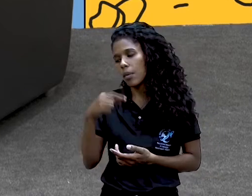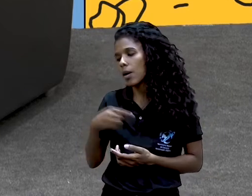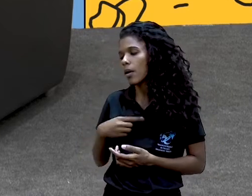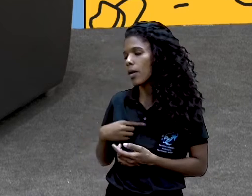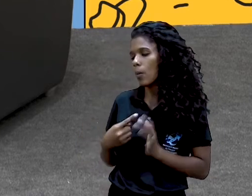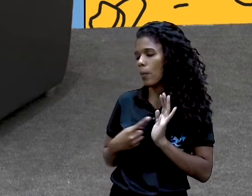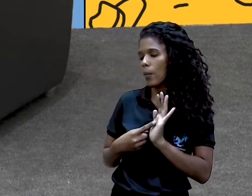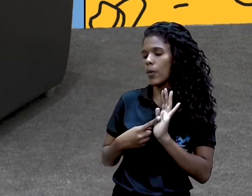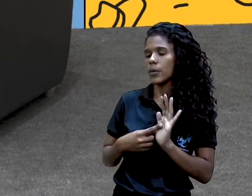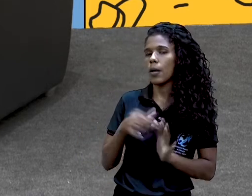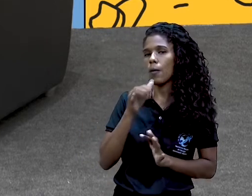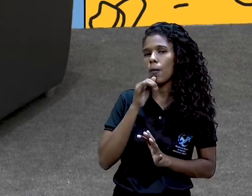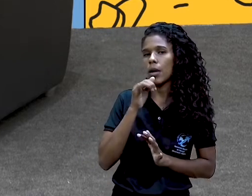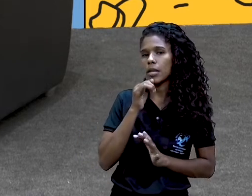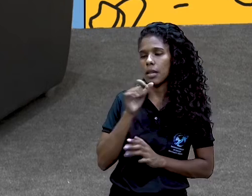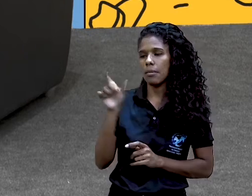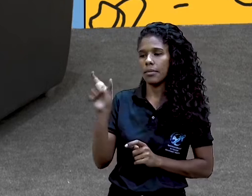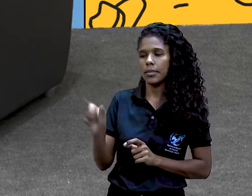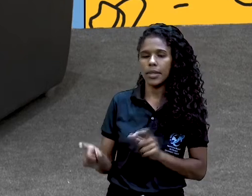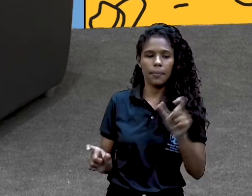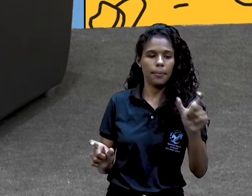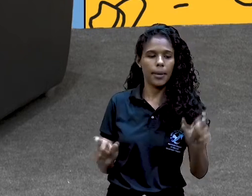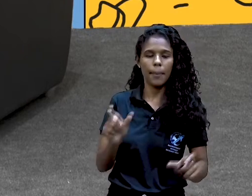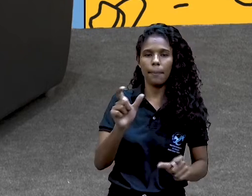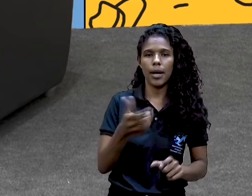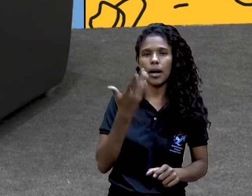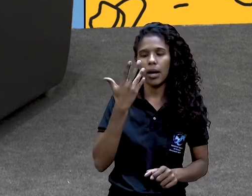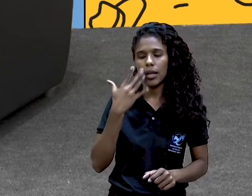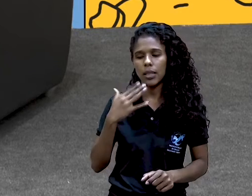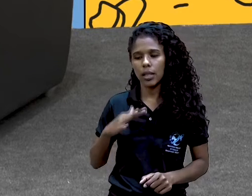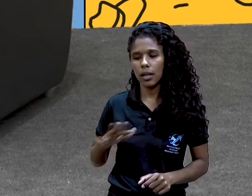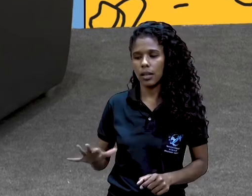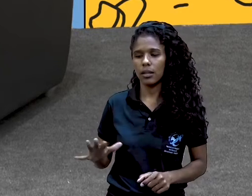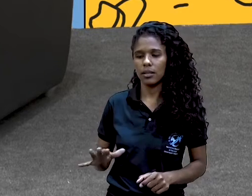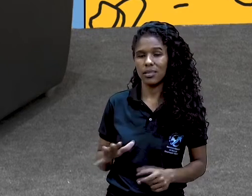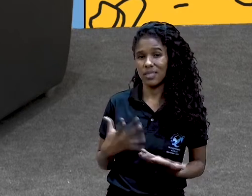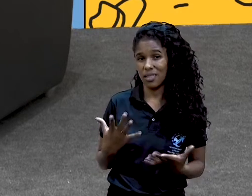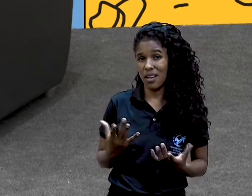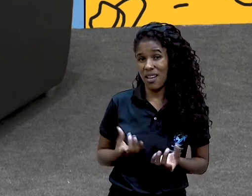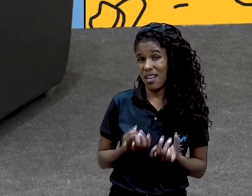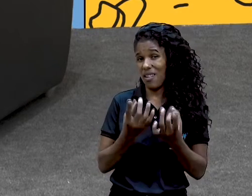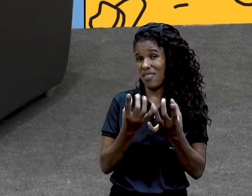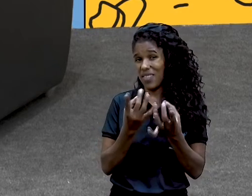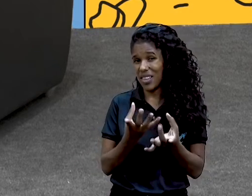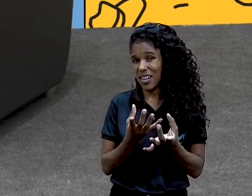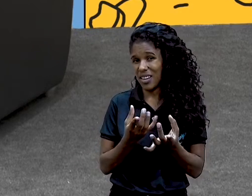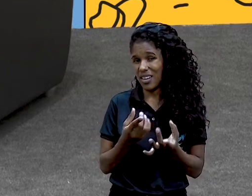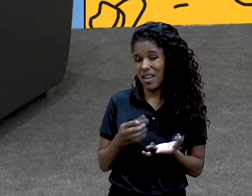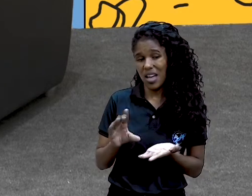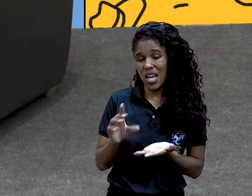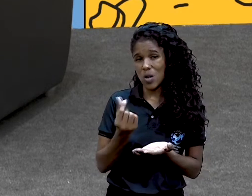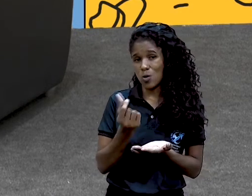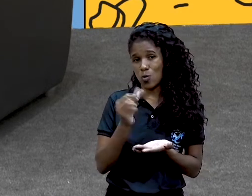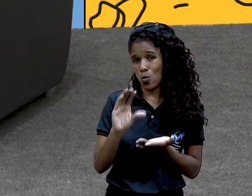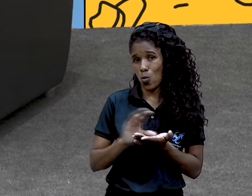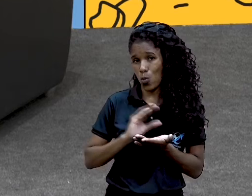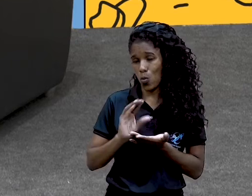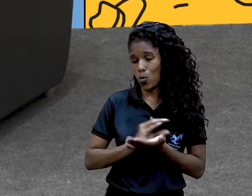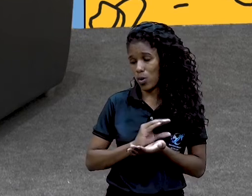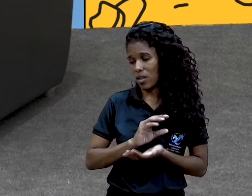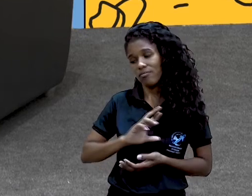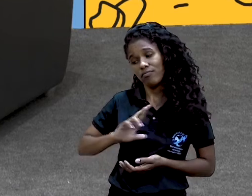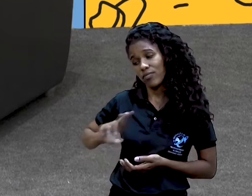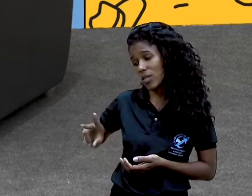Raíssa fez, não tem nada a ver necessariamente só com negócios, é muito mais. É muito maior. Tem vários